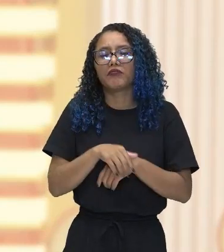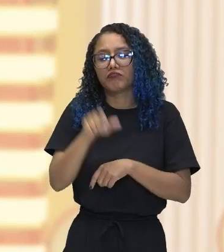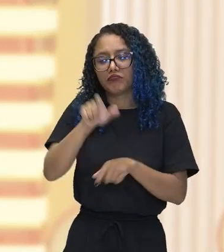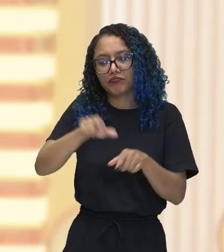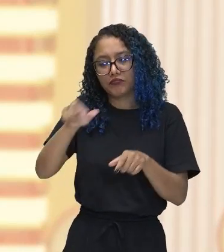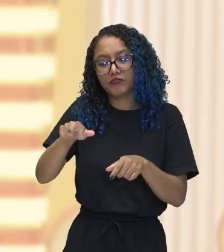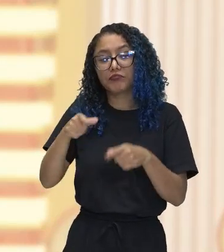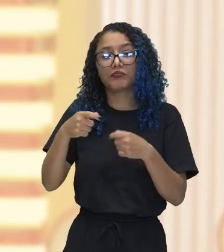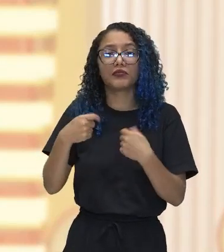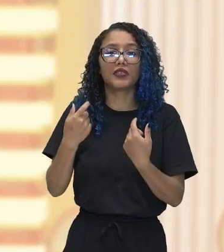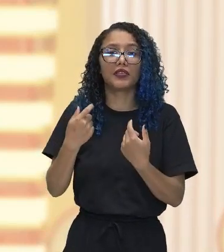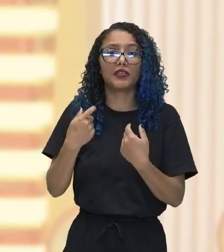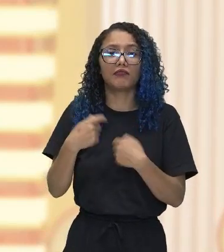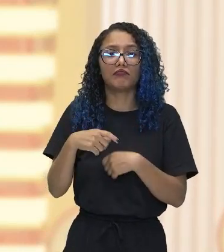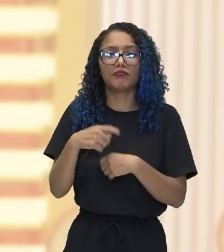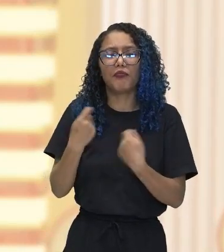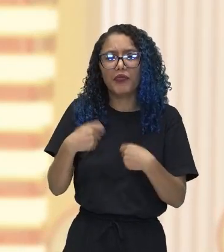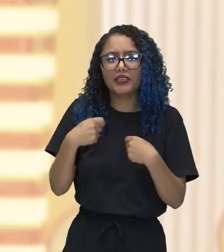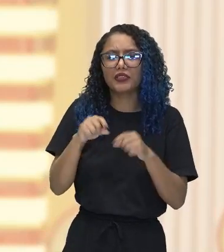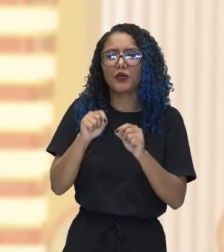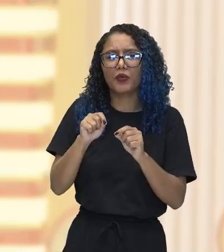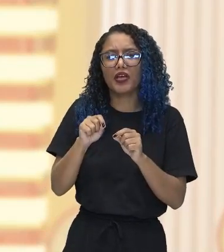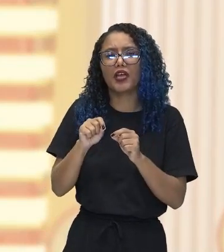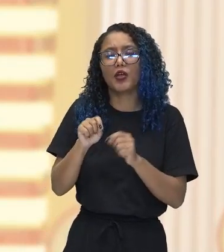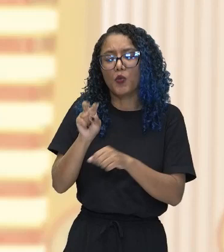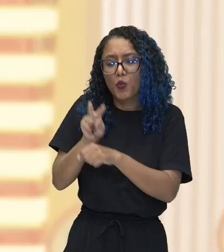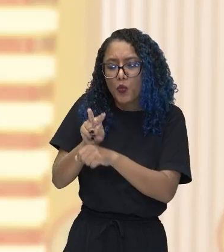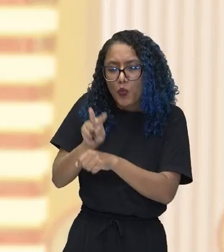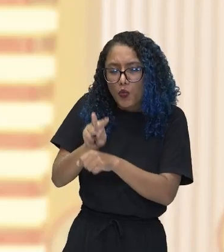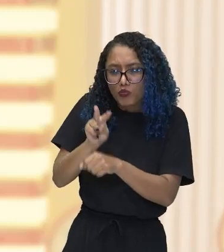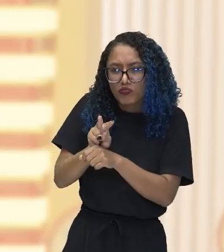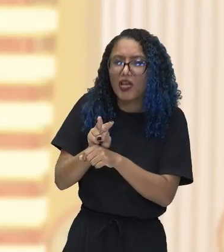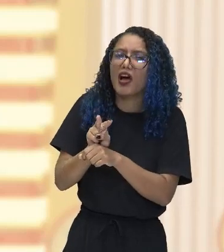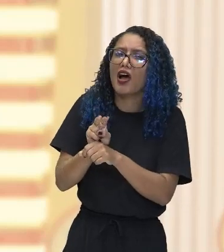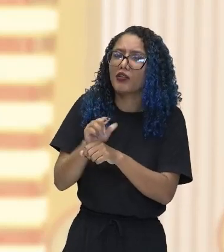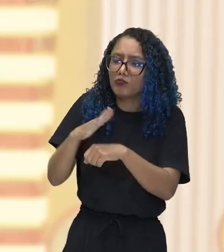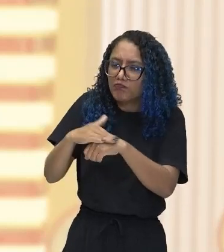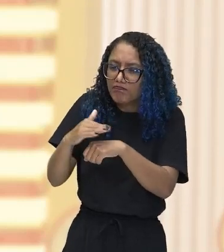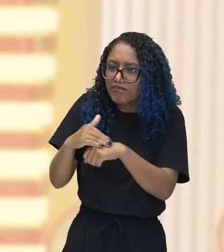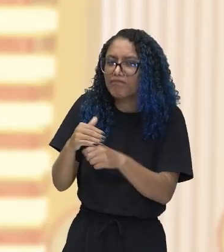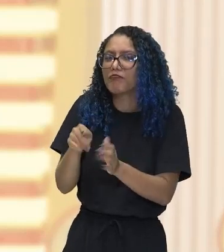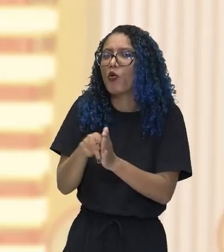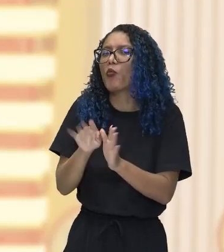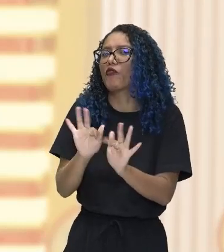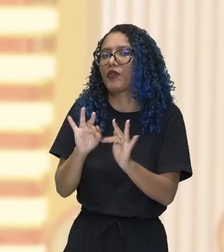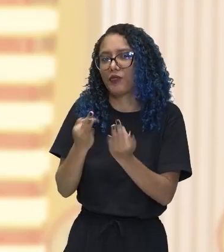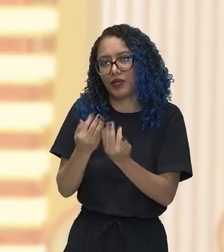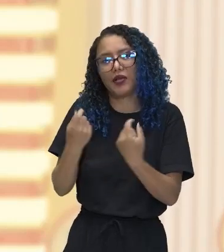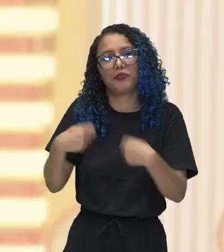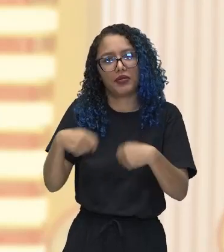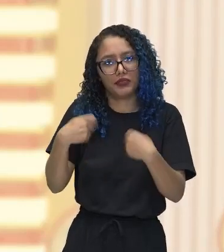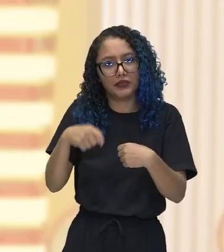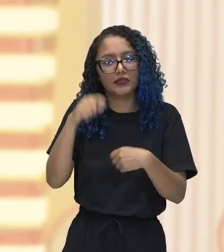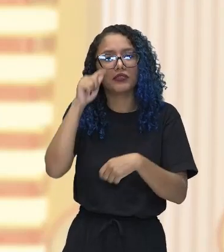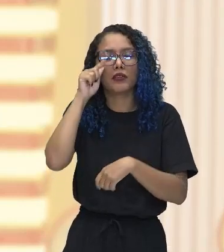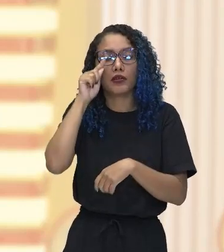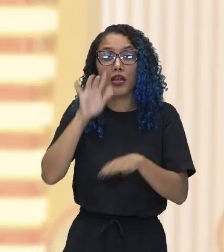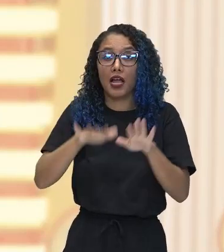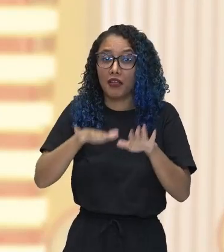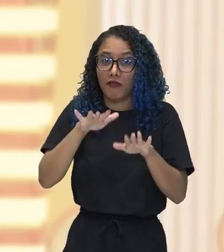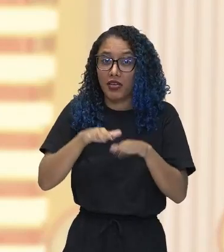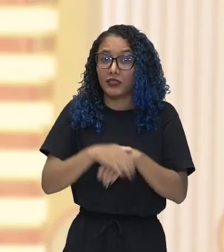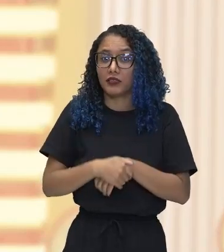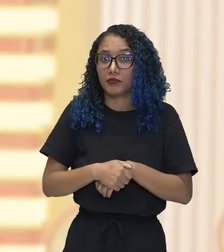mesmo, um cuidado especial da família, né? Então, a gente sabe que muitas vezes os abusadores, infelizmente, eles